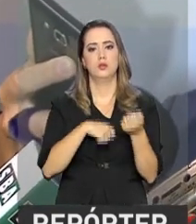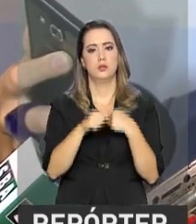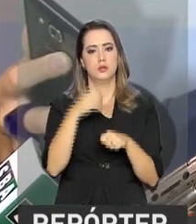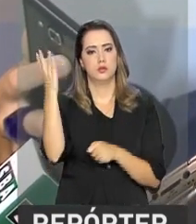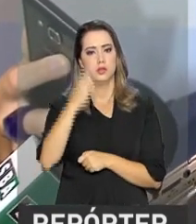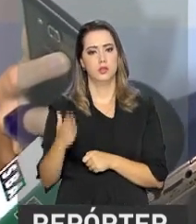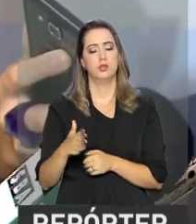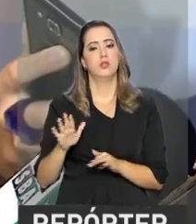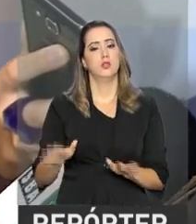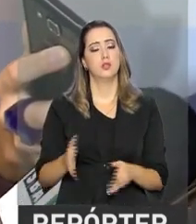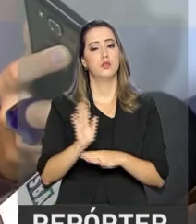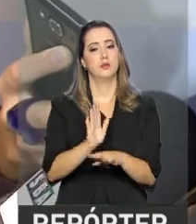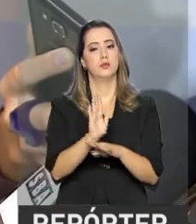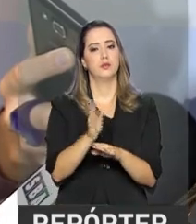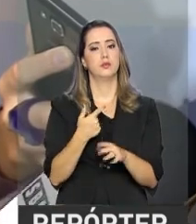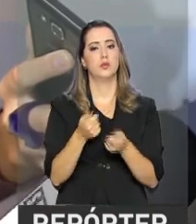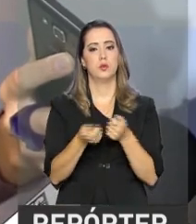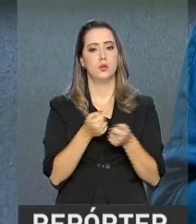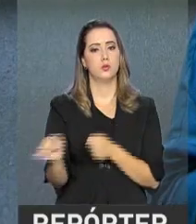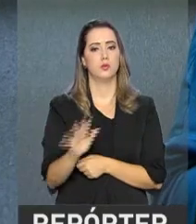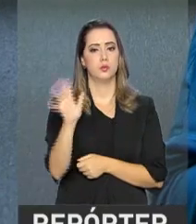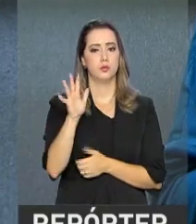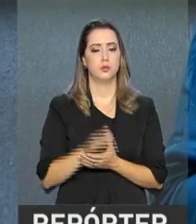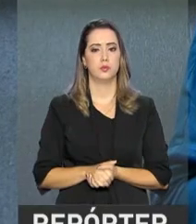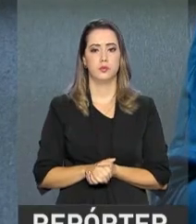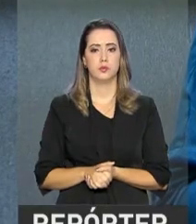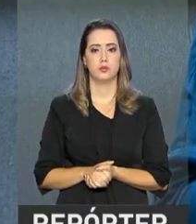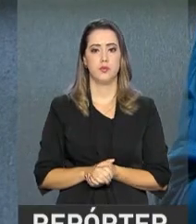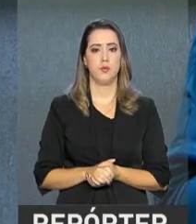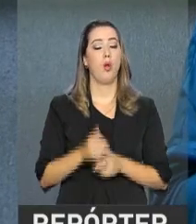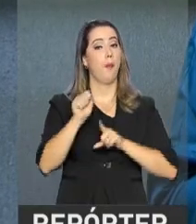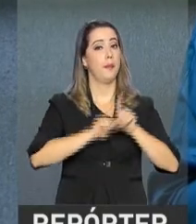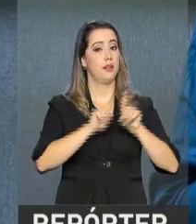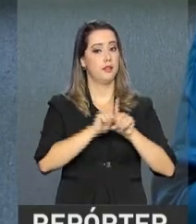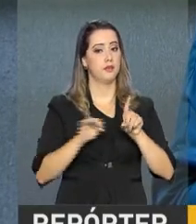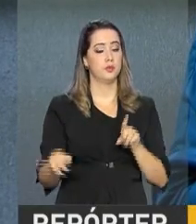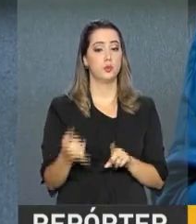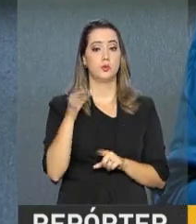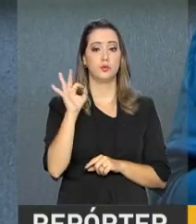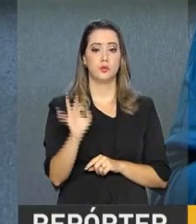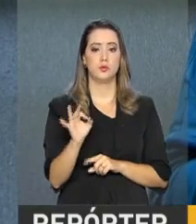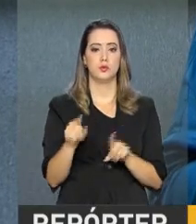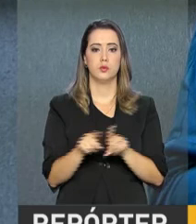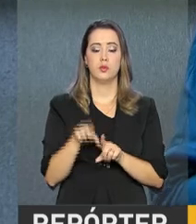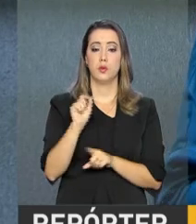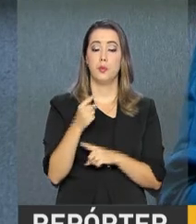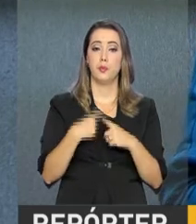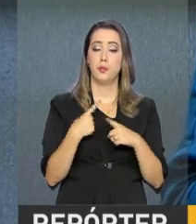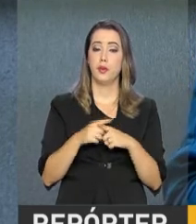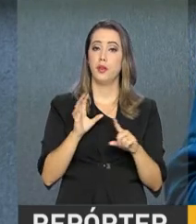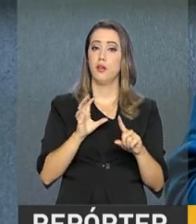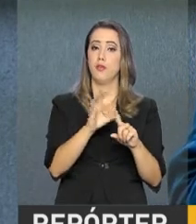e vai ajudar e muito controlar a inflação o mês de janeiro será decisivo para a safra 2008 isso por causa da